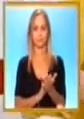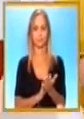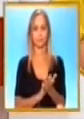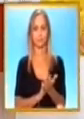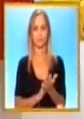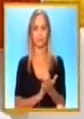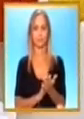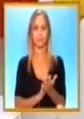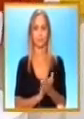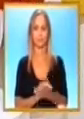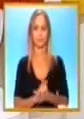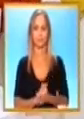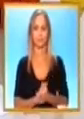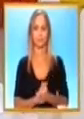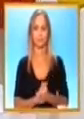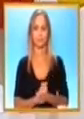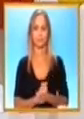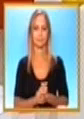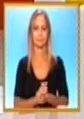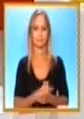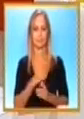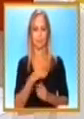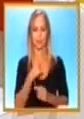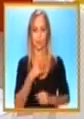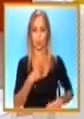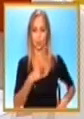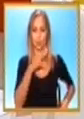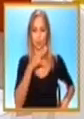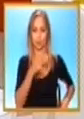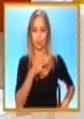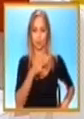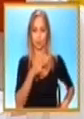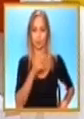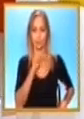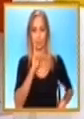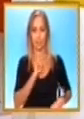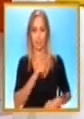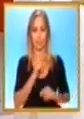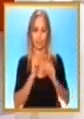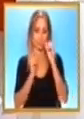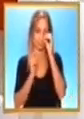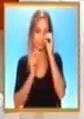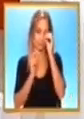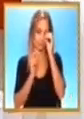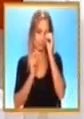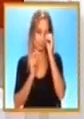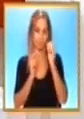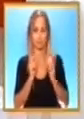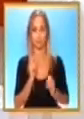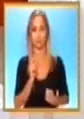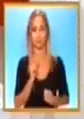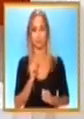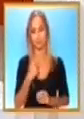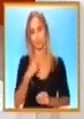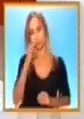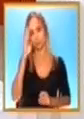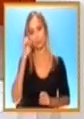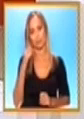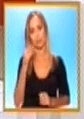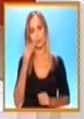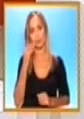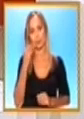Obrigada por teres vindo. Obrigada. Obrigada. Uma vez mais. Oh, Vanessa. Esta Vanessa, eu gostava de dizer uma coisa. Tem para já. Não, sabes que eu, como eu